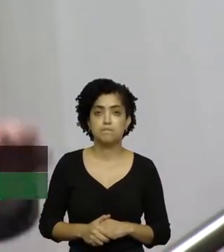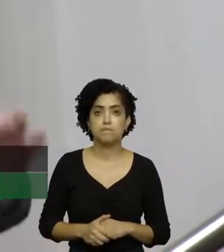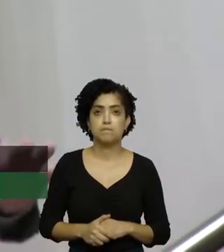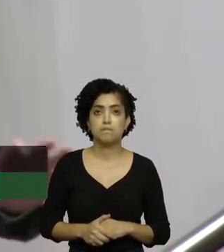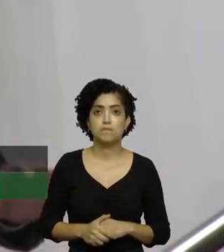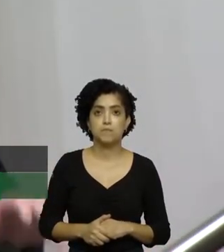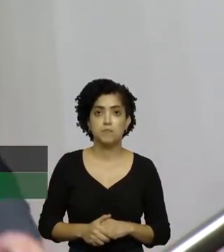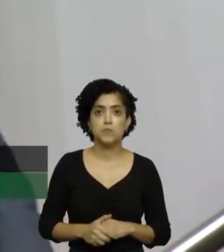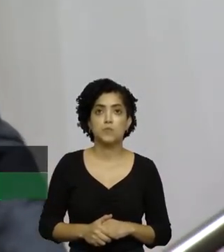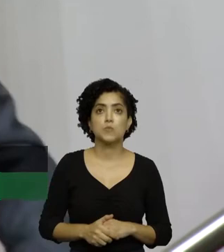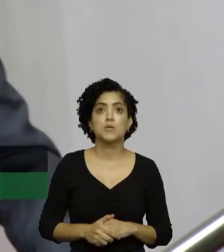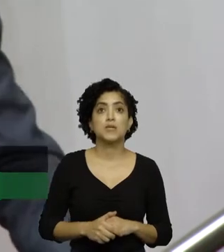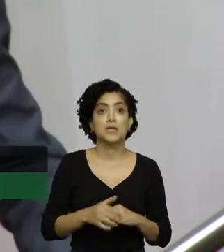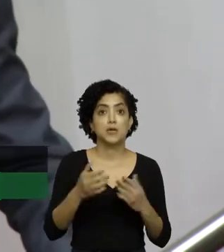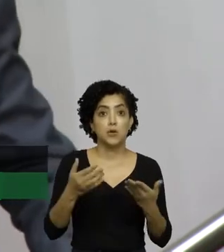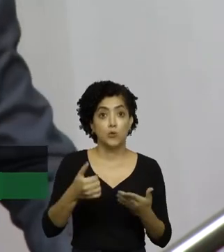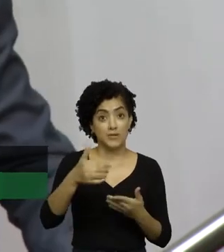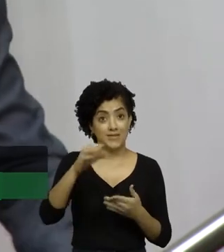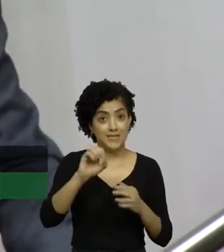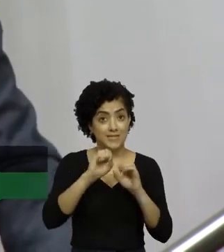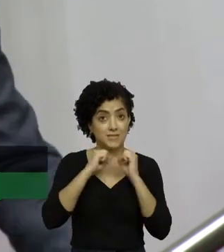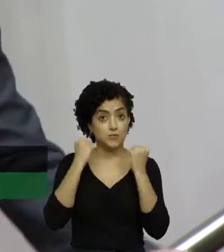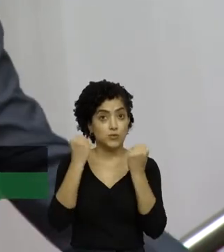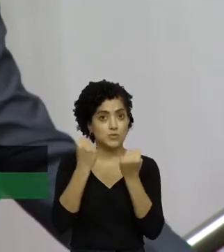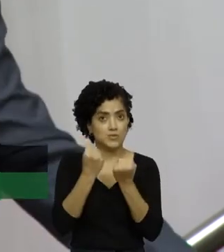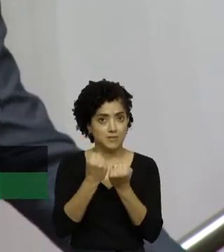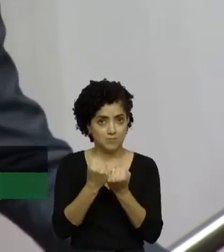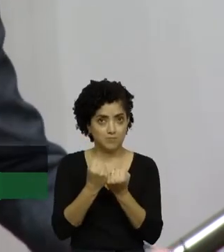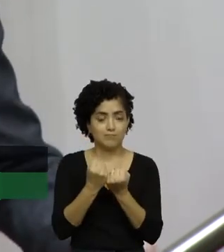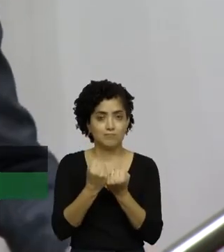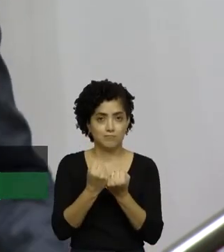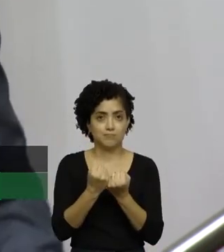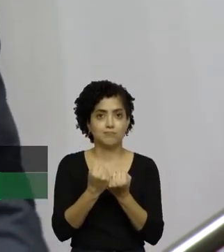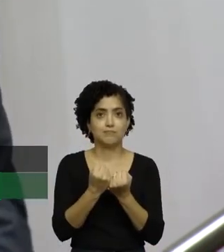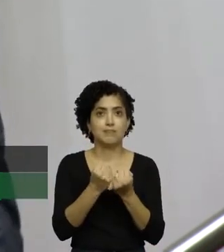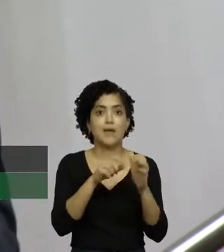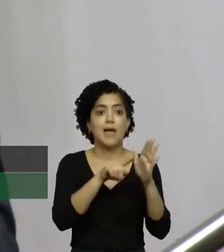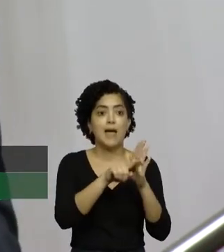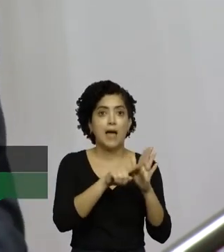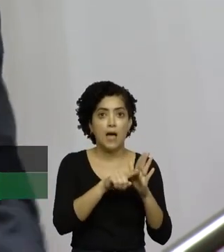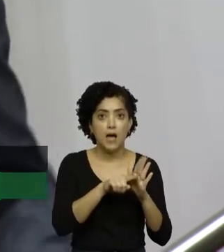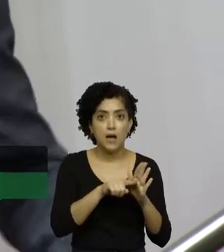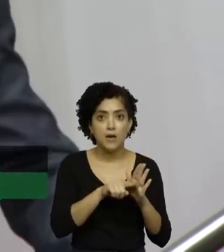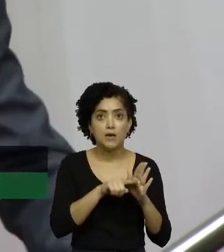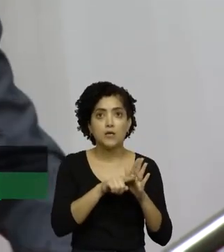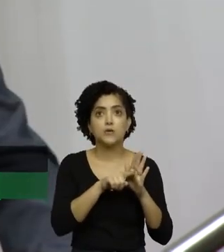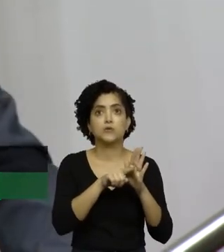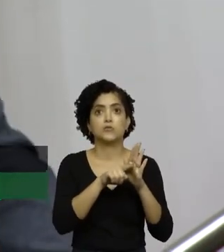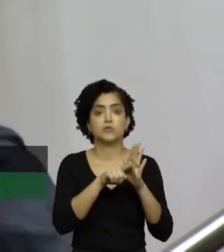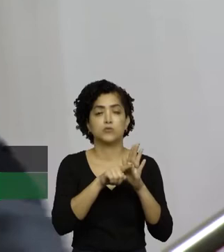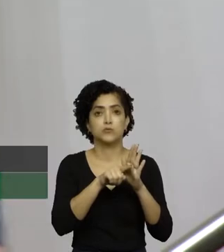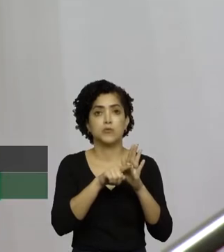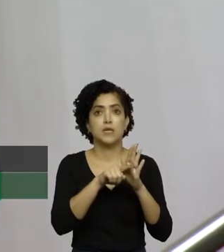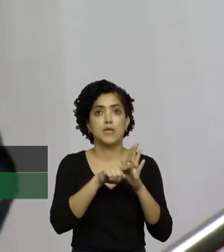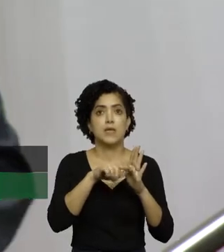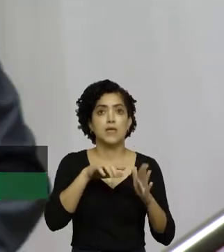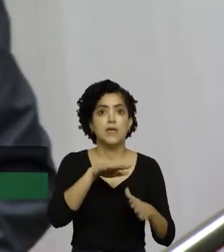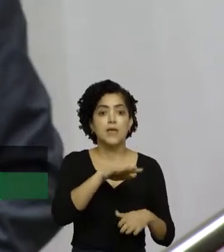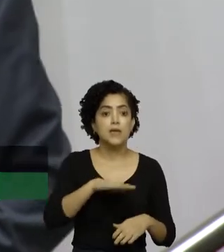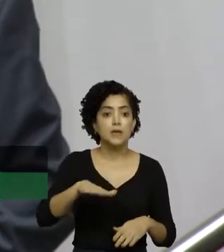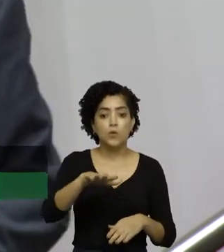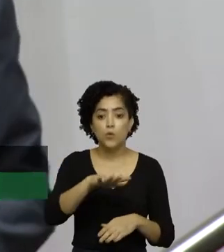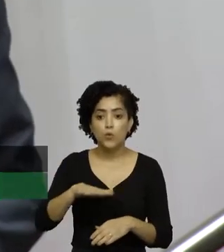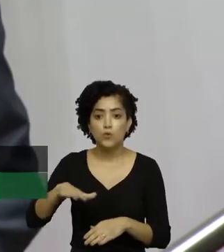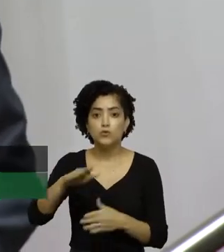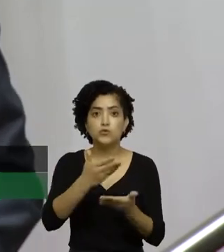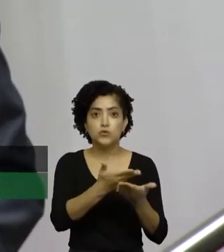o 10º seminário da agroecologia que vai acontecer no município de